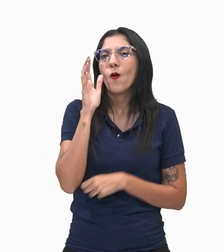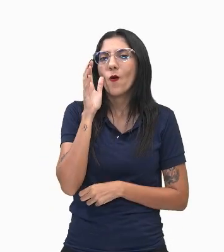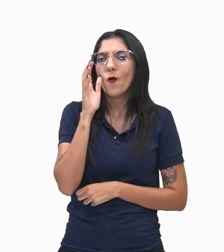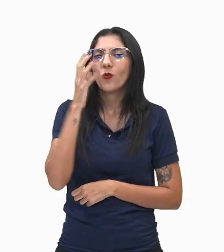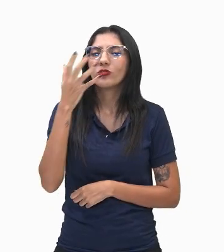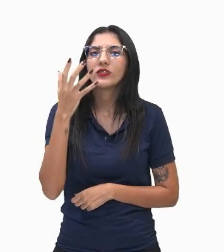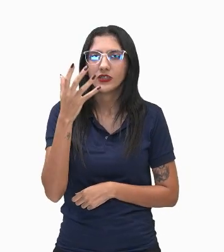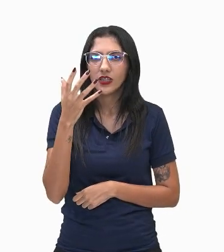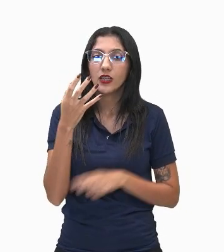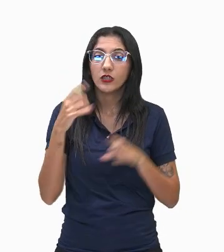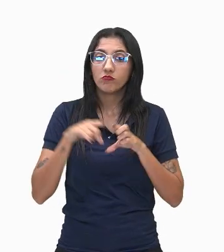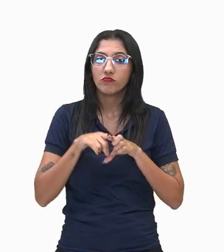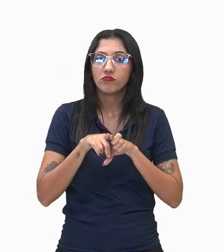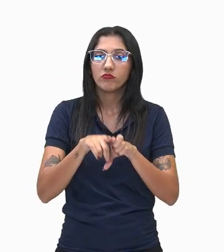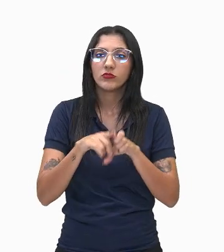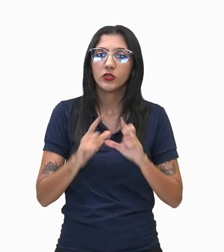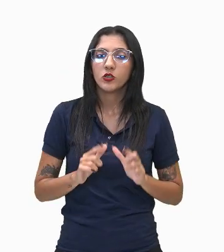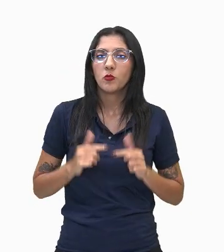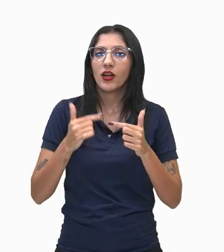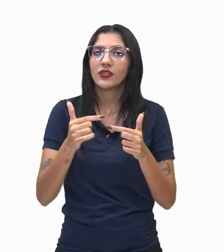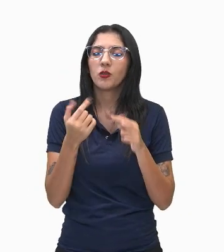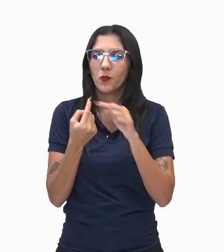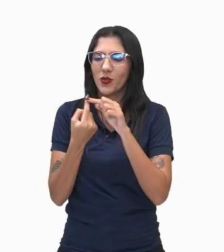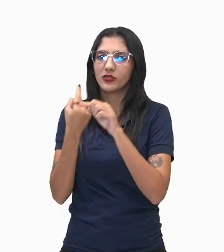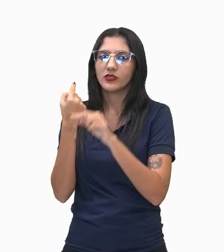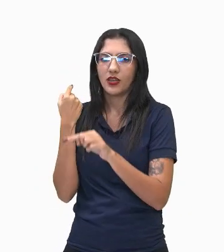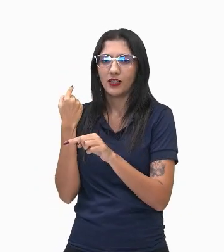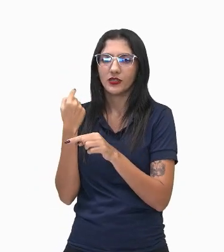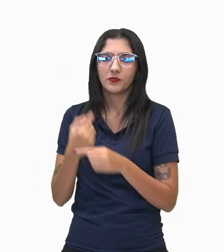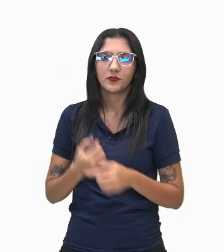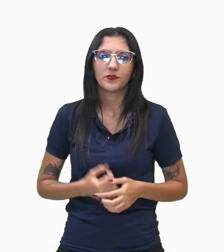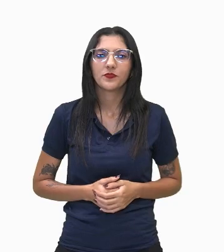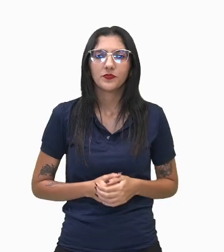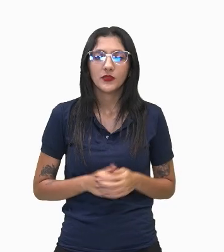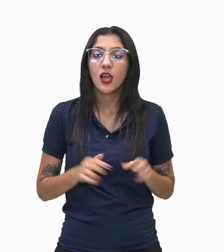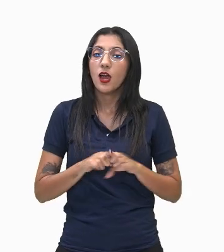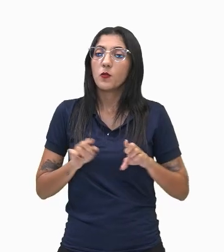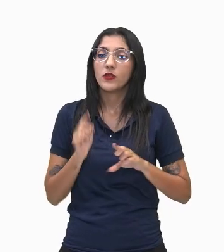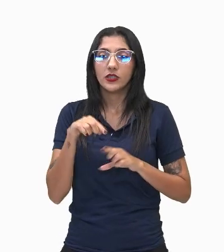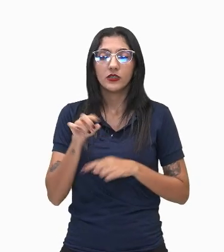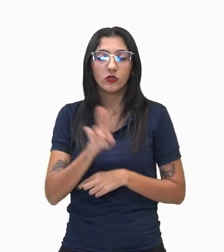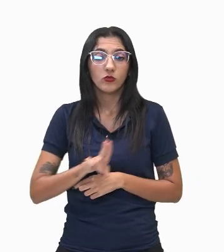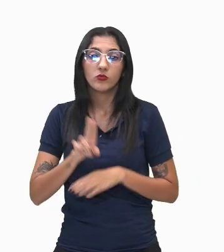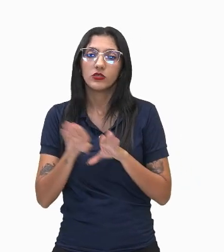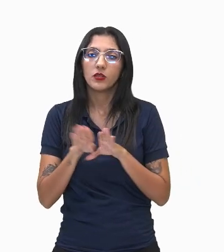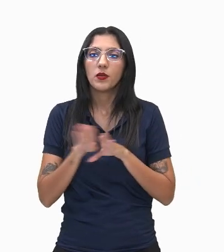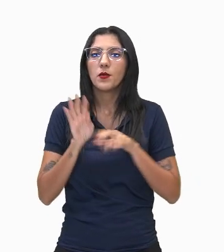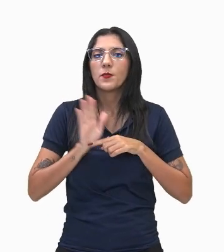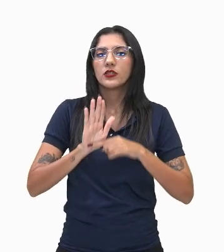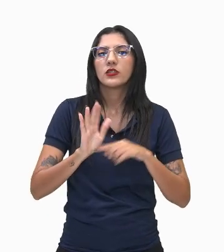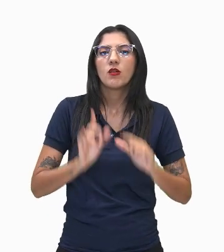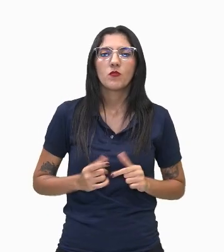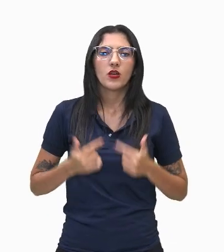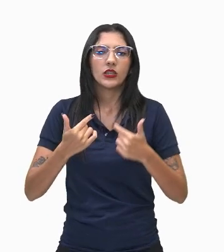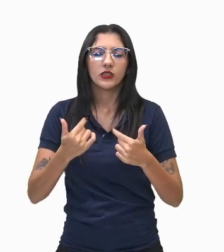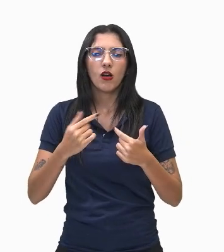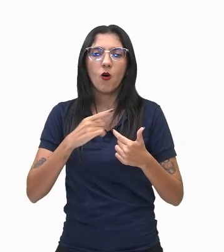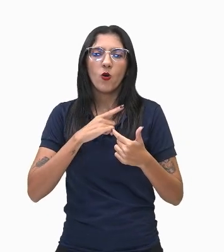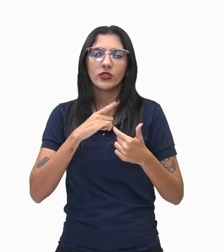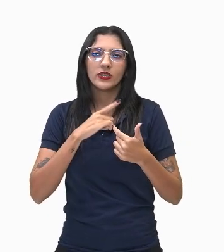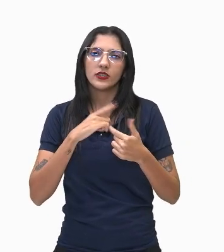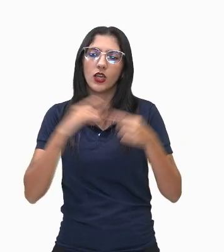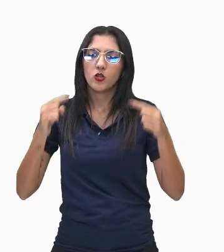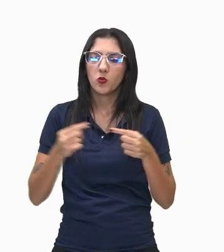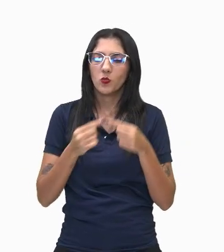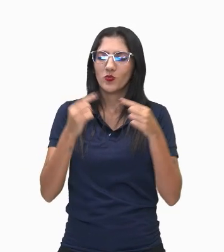uma ação ocorrida no passado. Ele também é usado para expressar uma ação que está